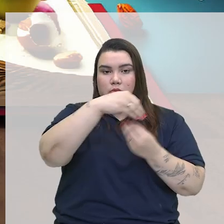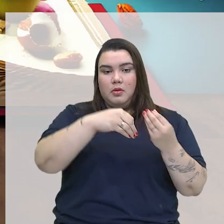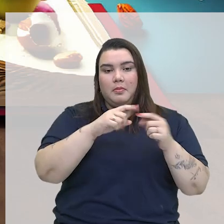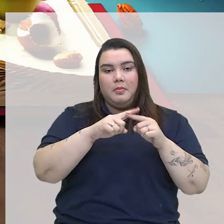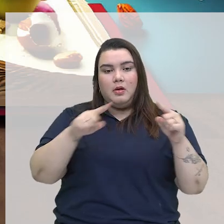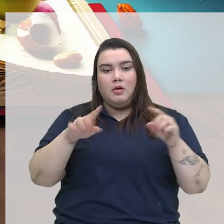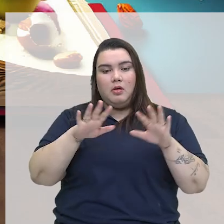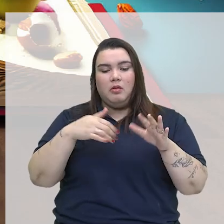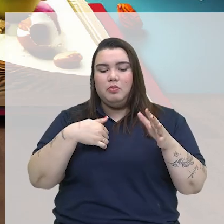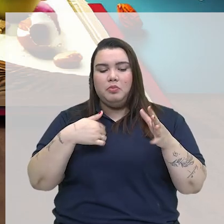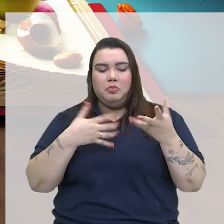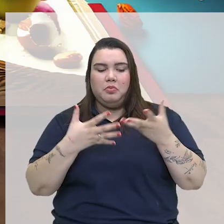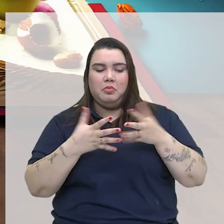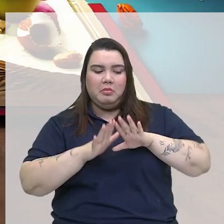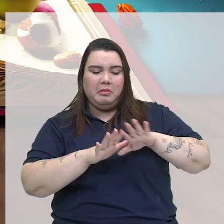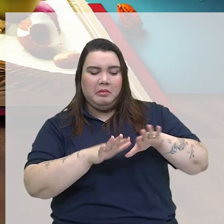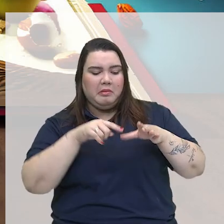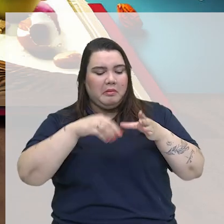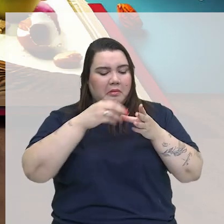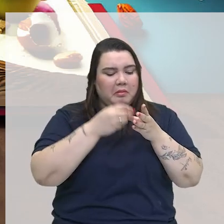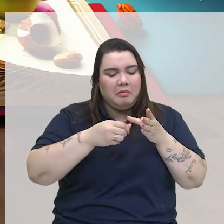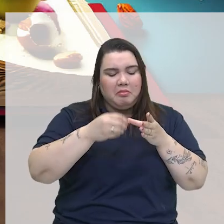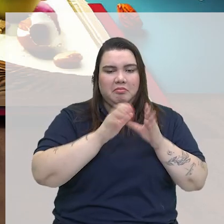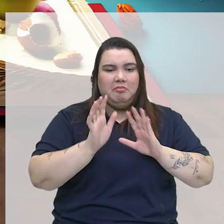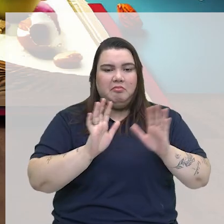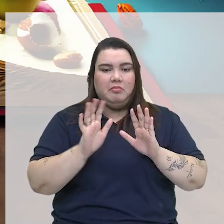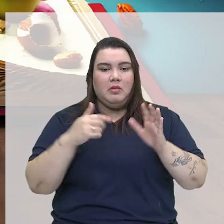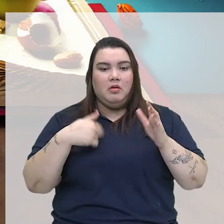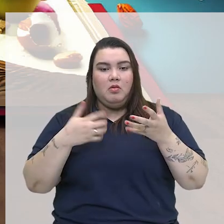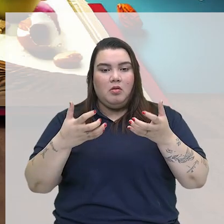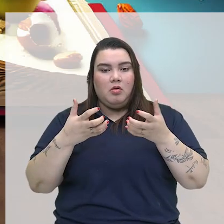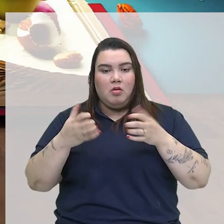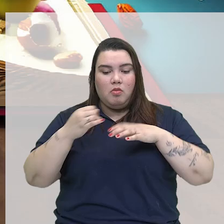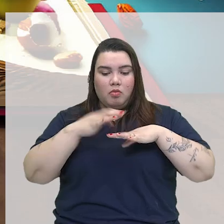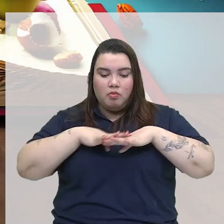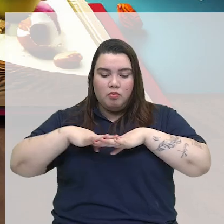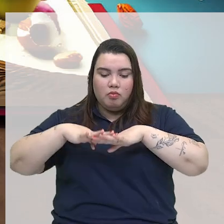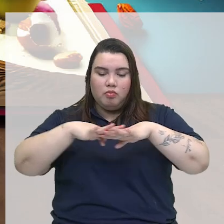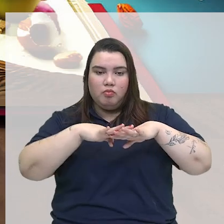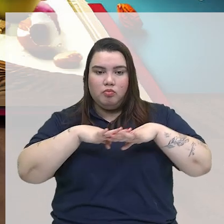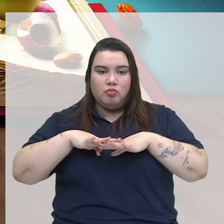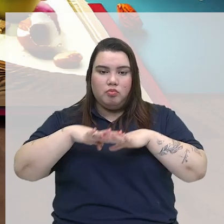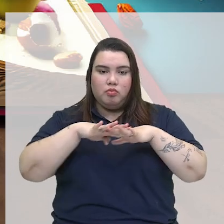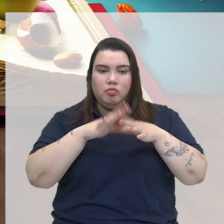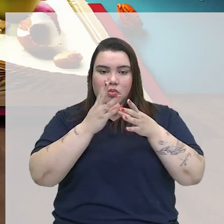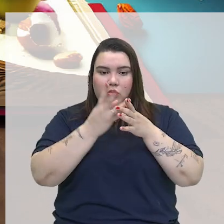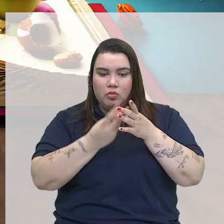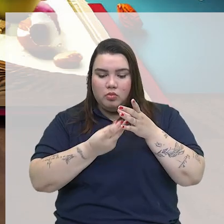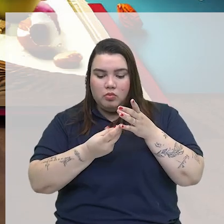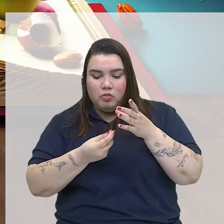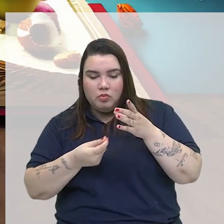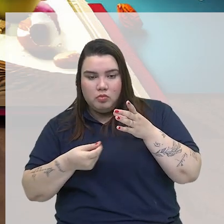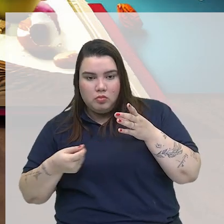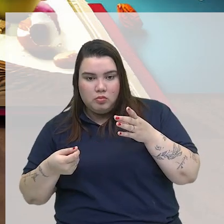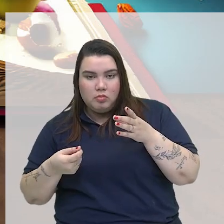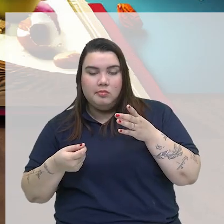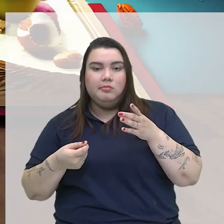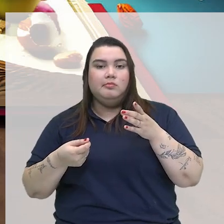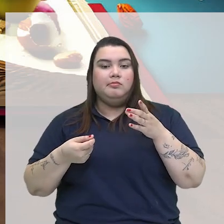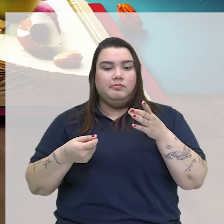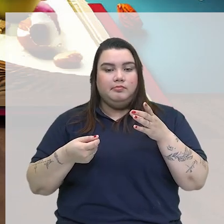filtro, professora, eu não vou tomar com carocinho, e eu não quero os gominhos, não quero sentir os gominhos. Então, você passa ela pelo processo